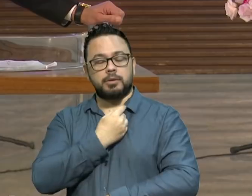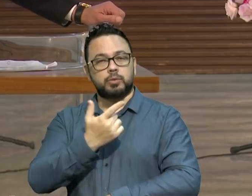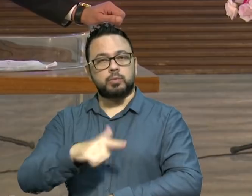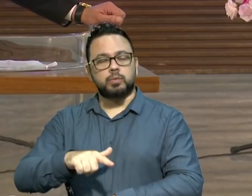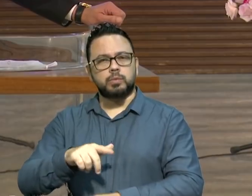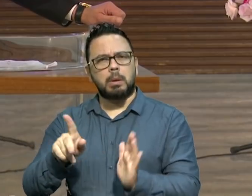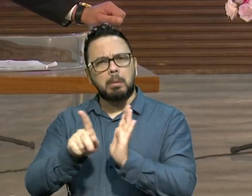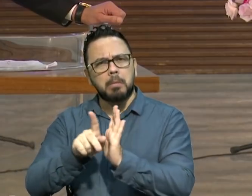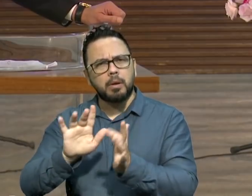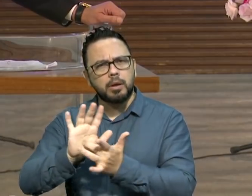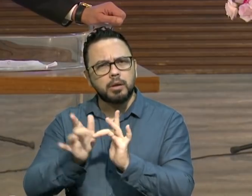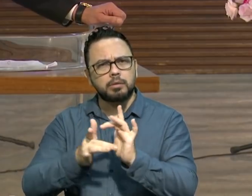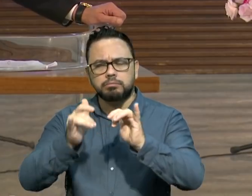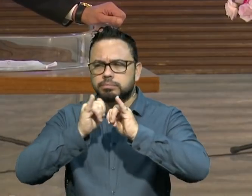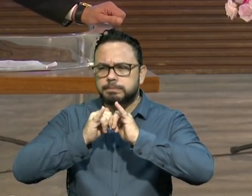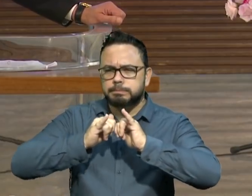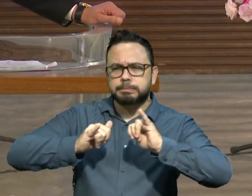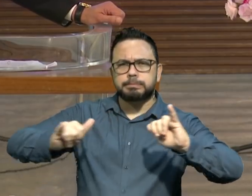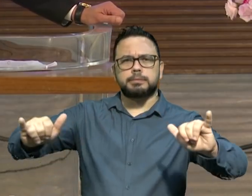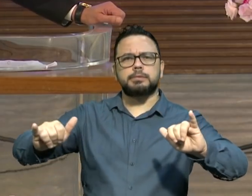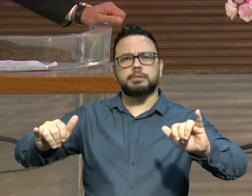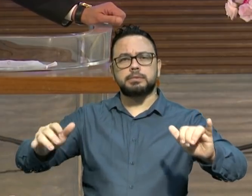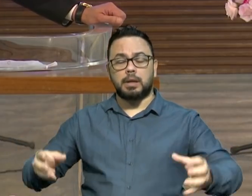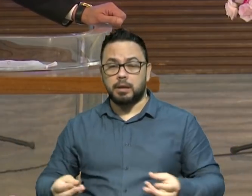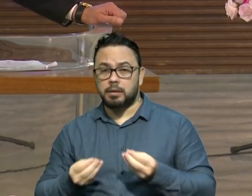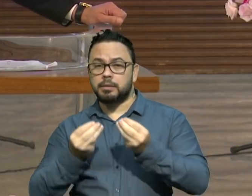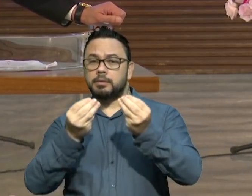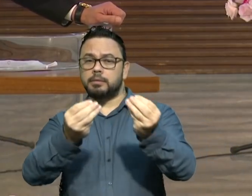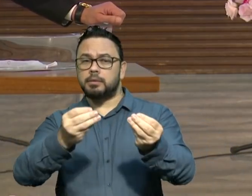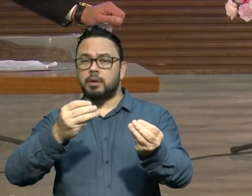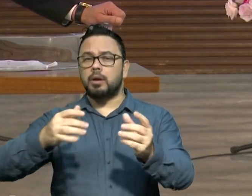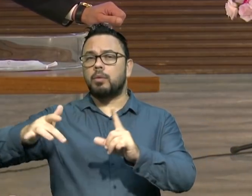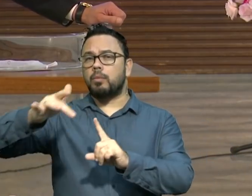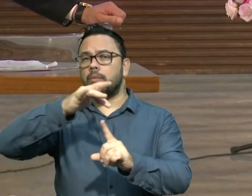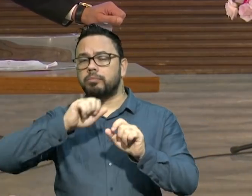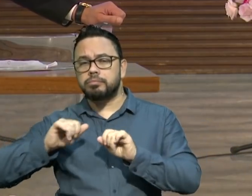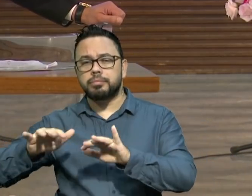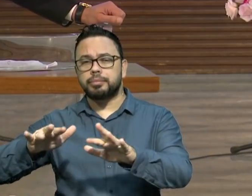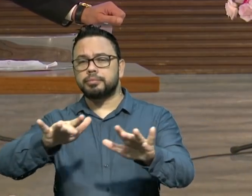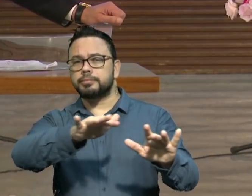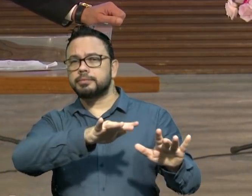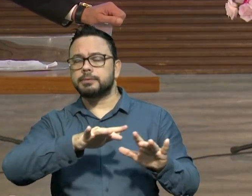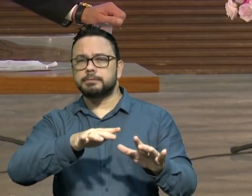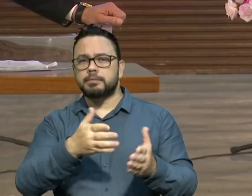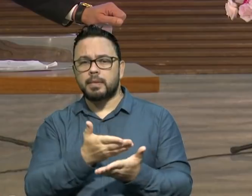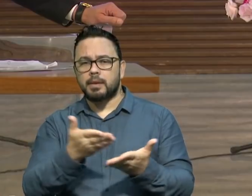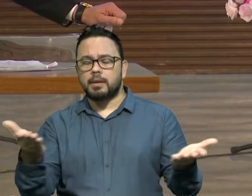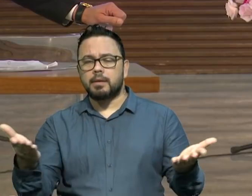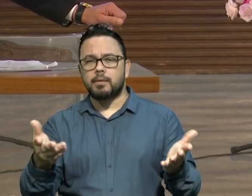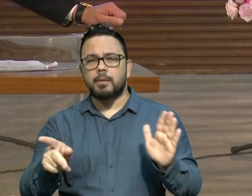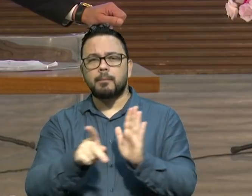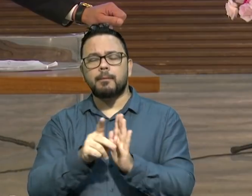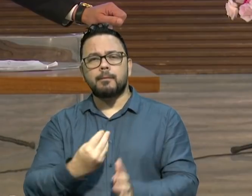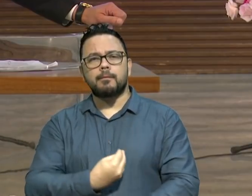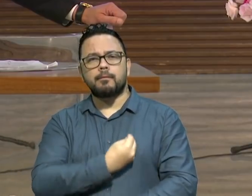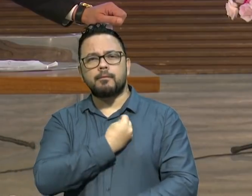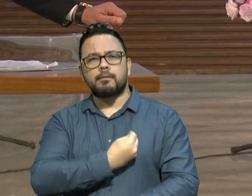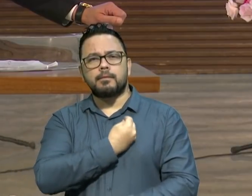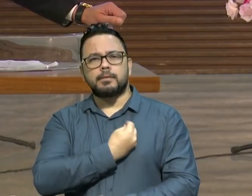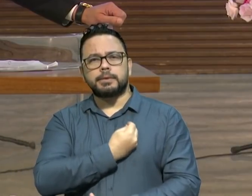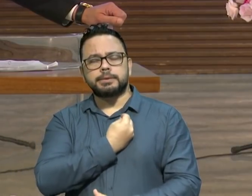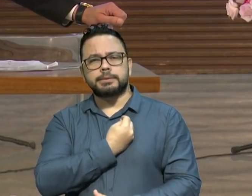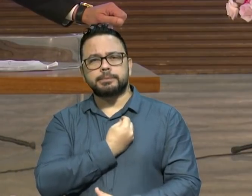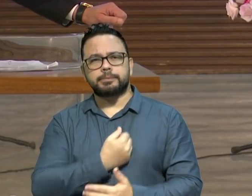Vez com grande voz entregou o espírito Roach o fôlego da vida expirou a